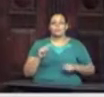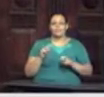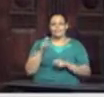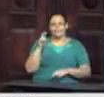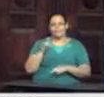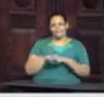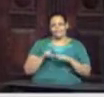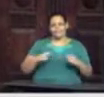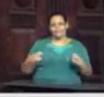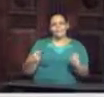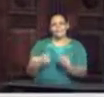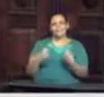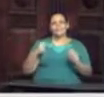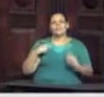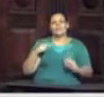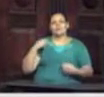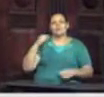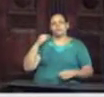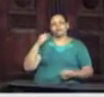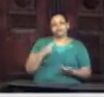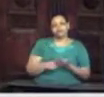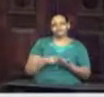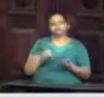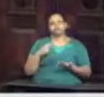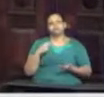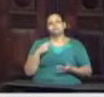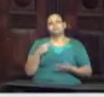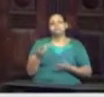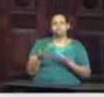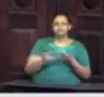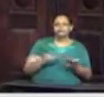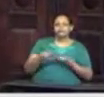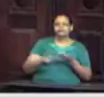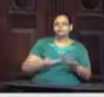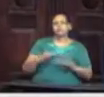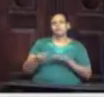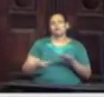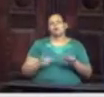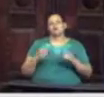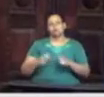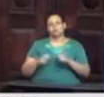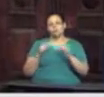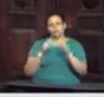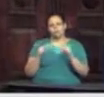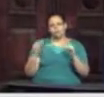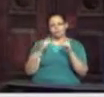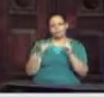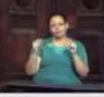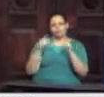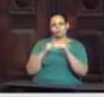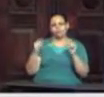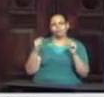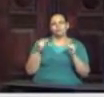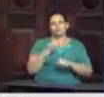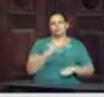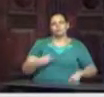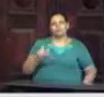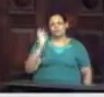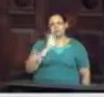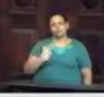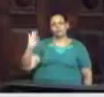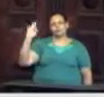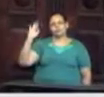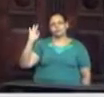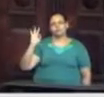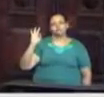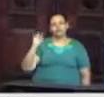mesa de negociação em Brasília com o governo federal e trazer soluções concretas e reais